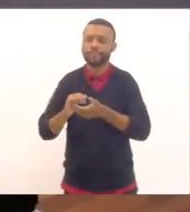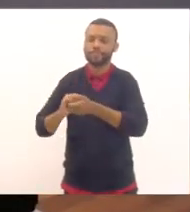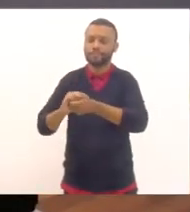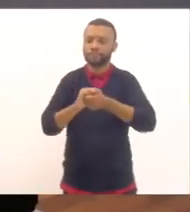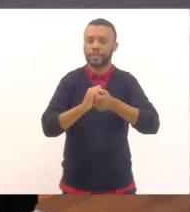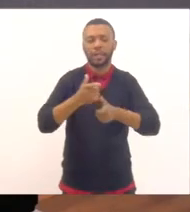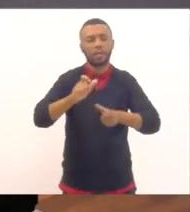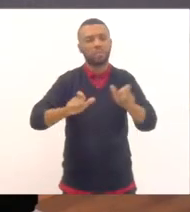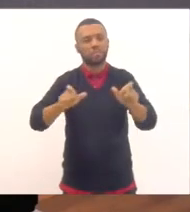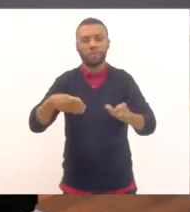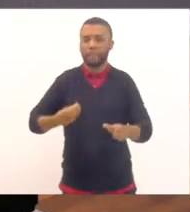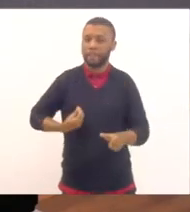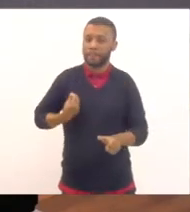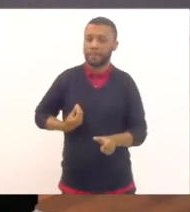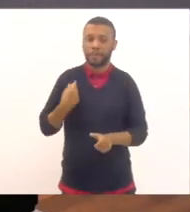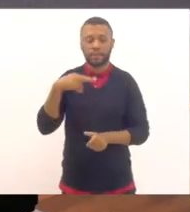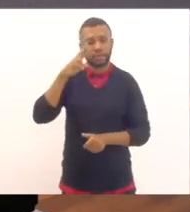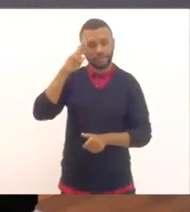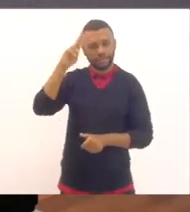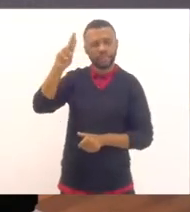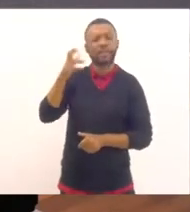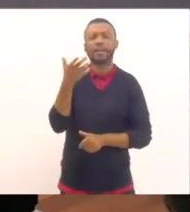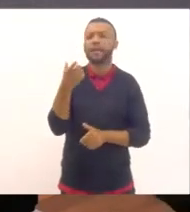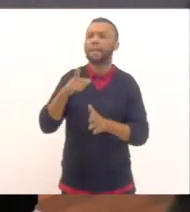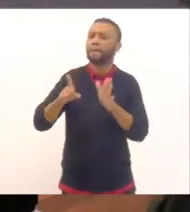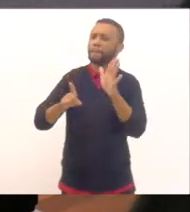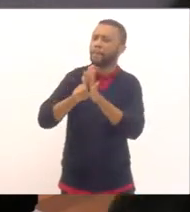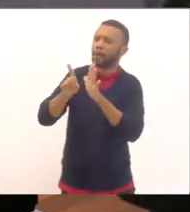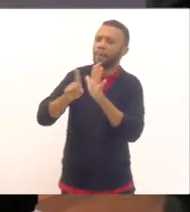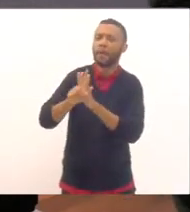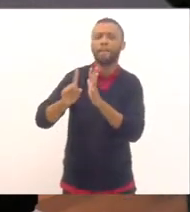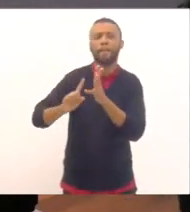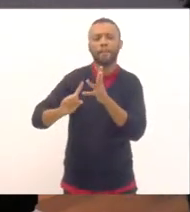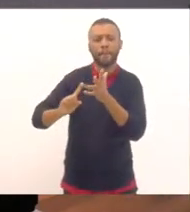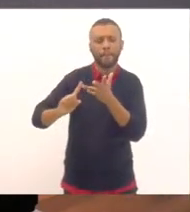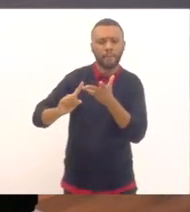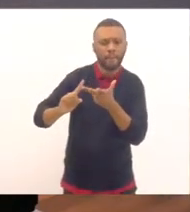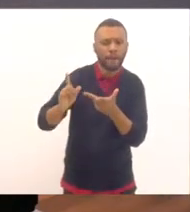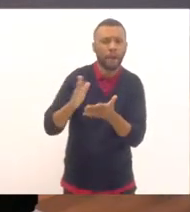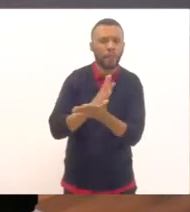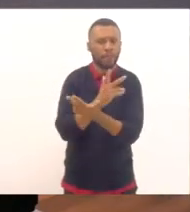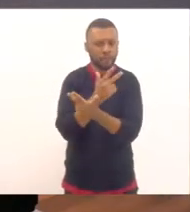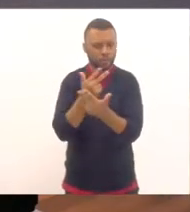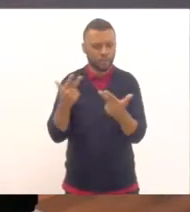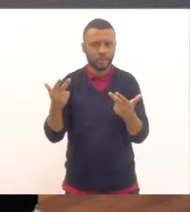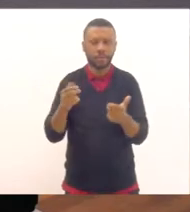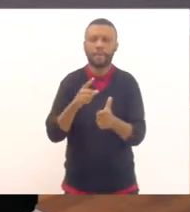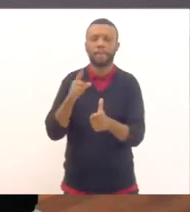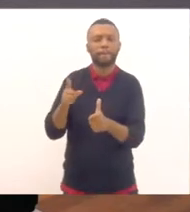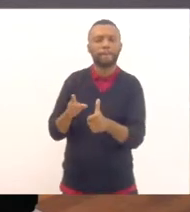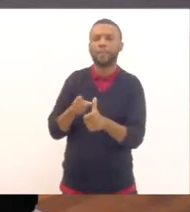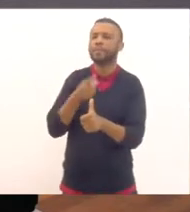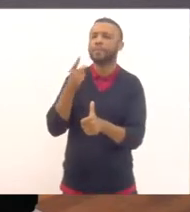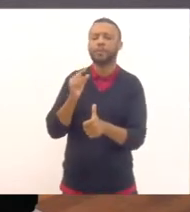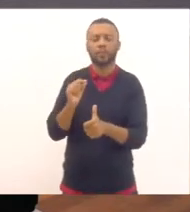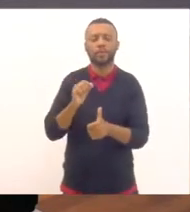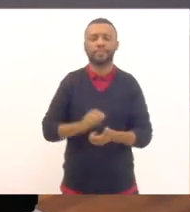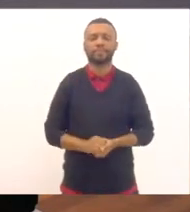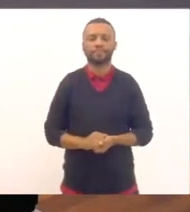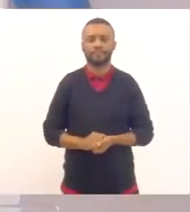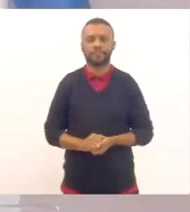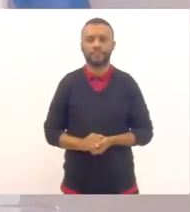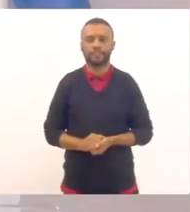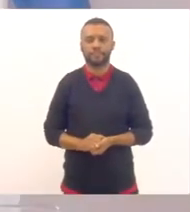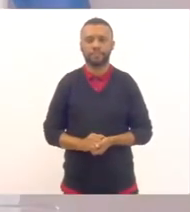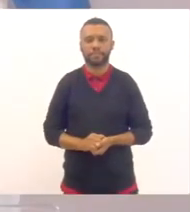presentes eu queria perguntar algumas coisas em primeiro lugar e é maior